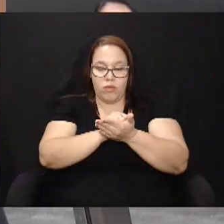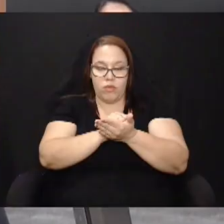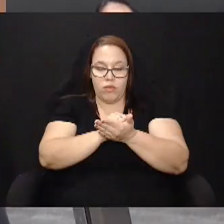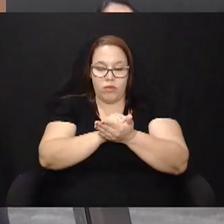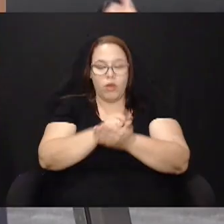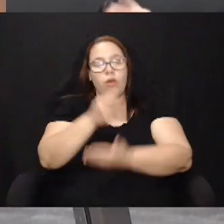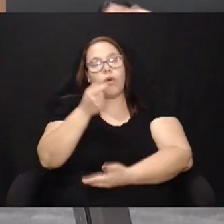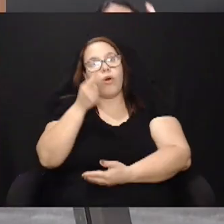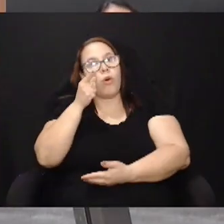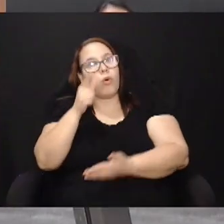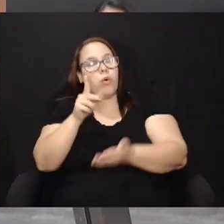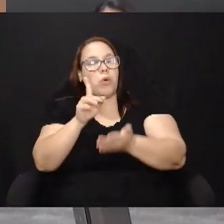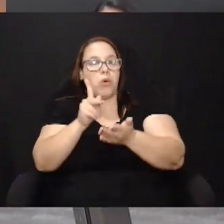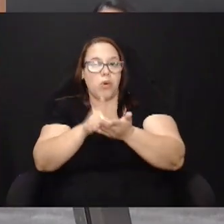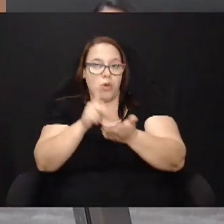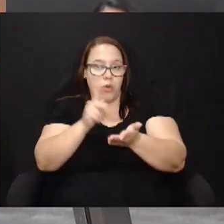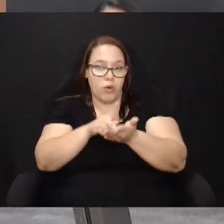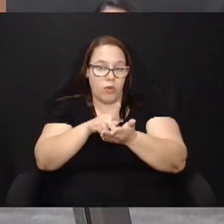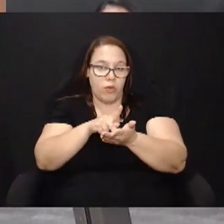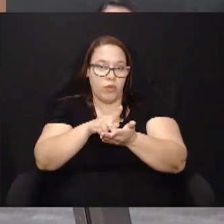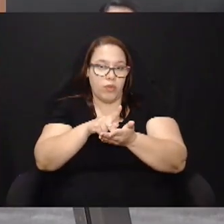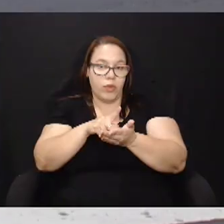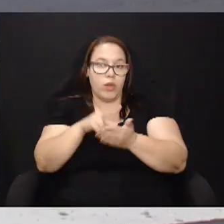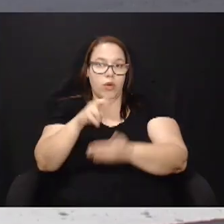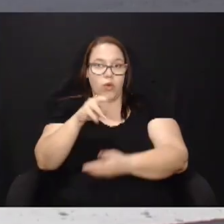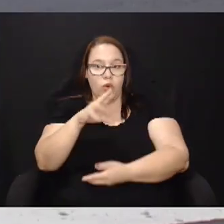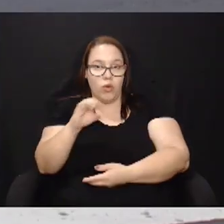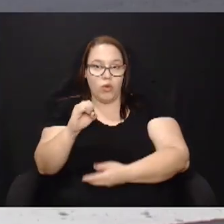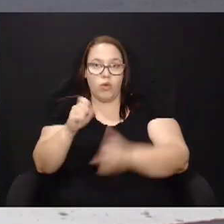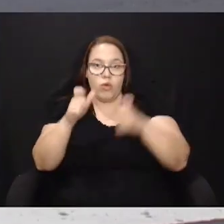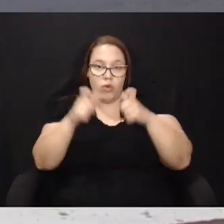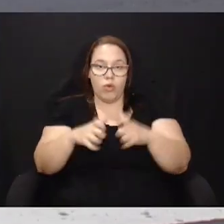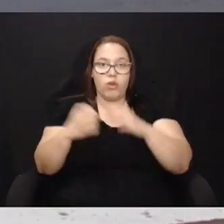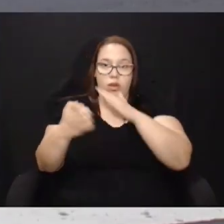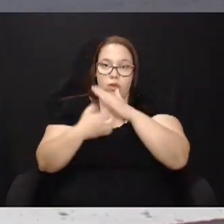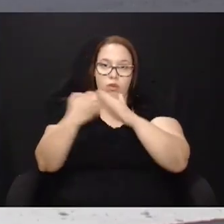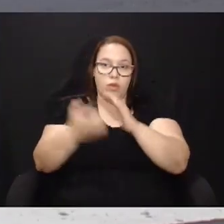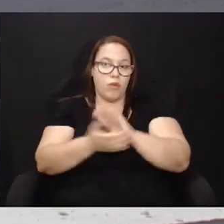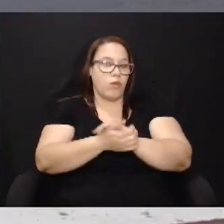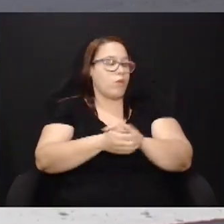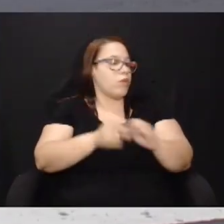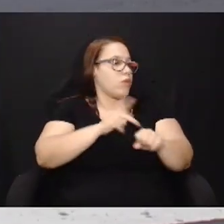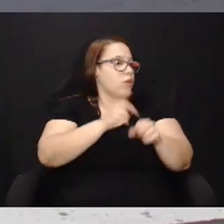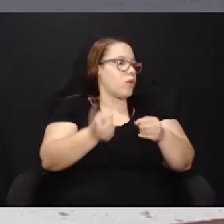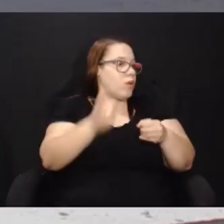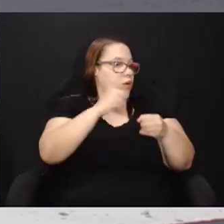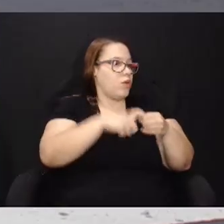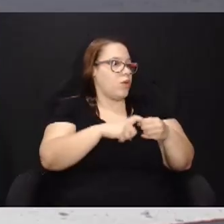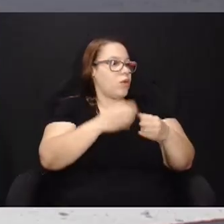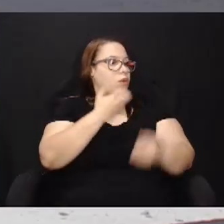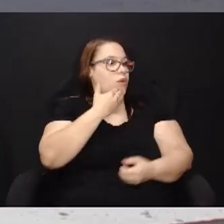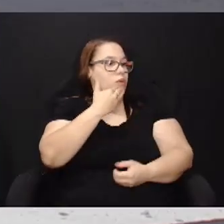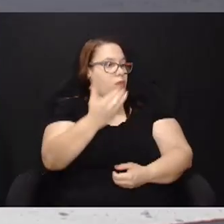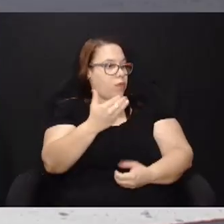uma diretriz viária, se é um viário ou é uma área da empresa. Após a devolutiva das solicitações, o